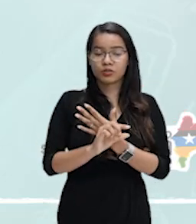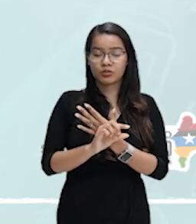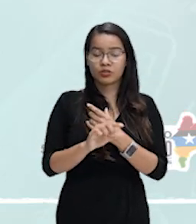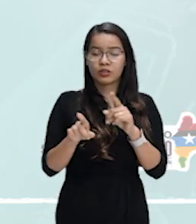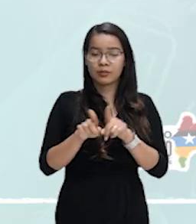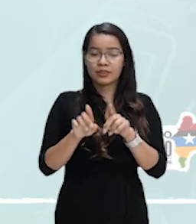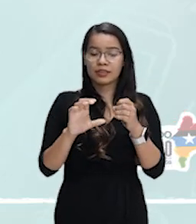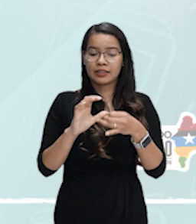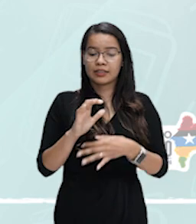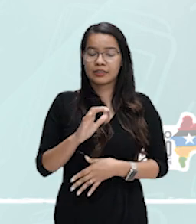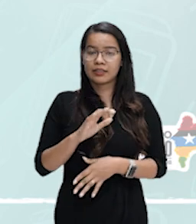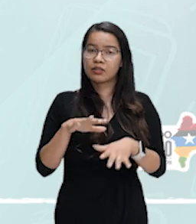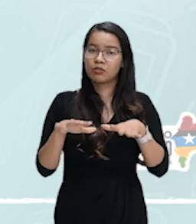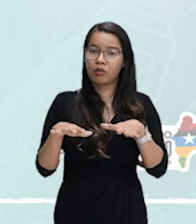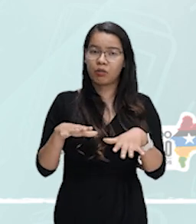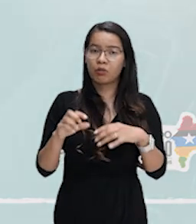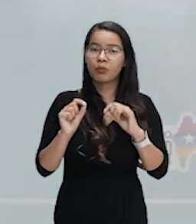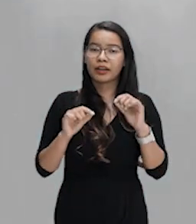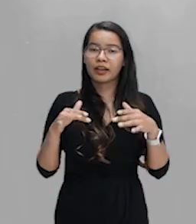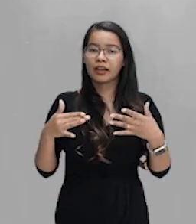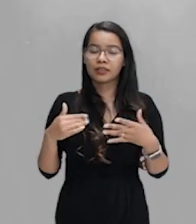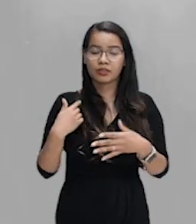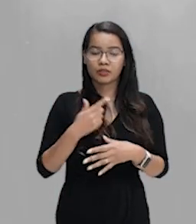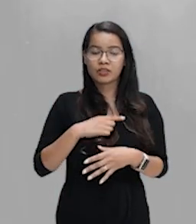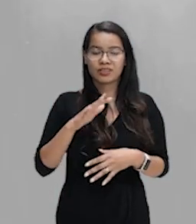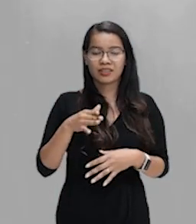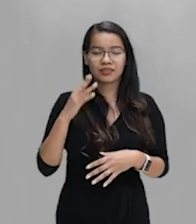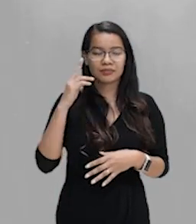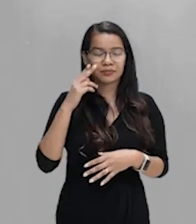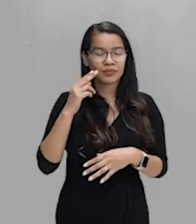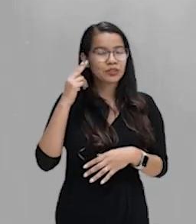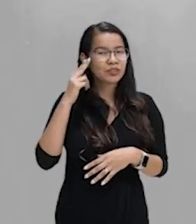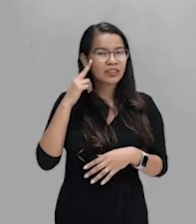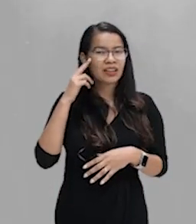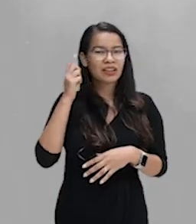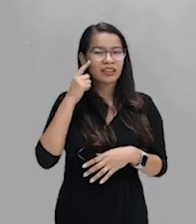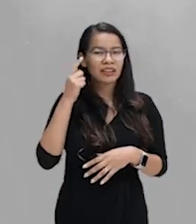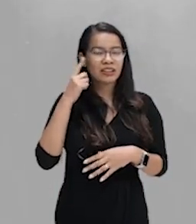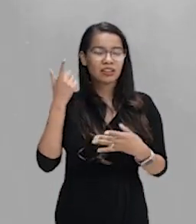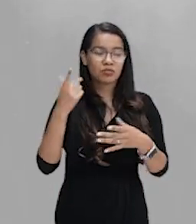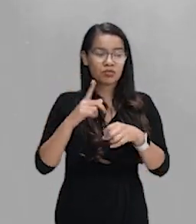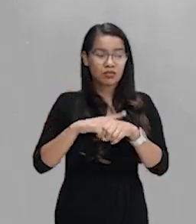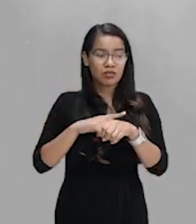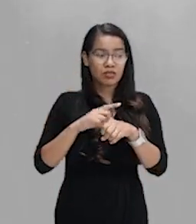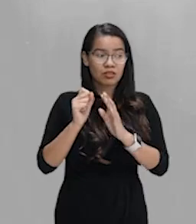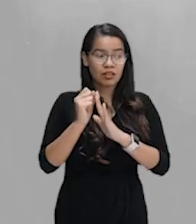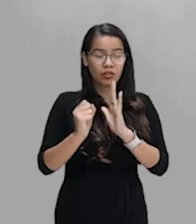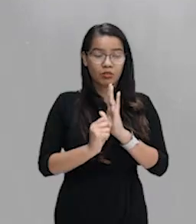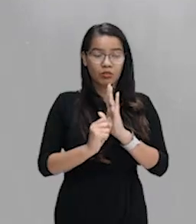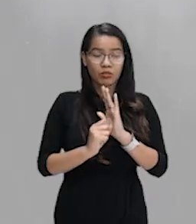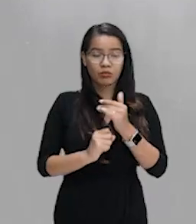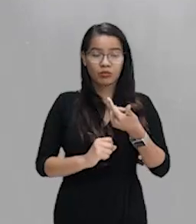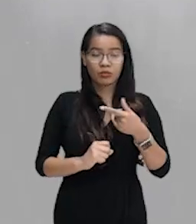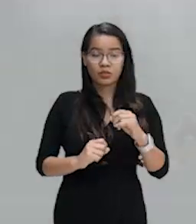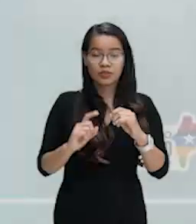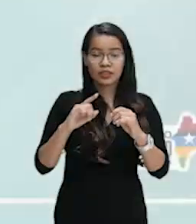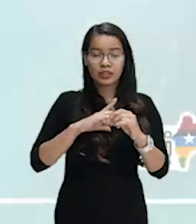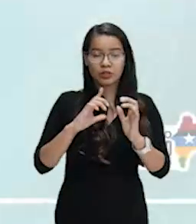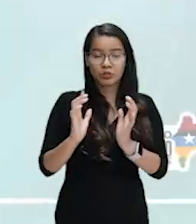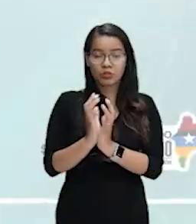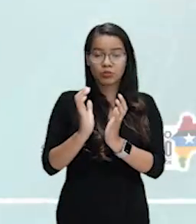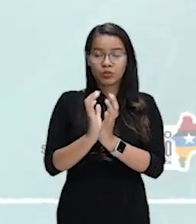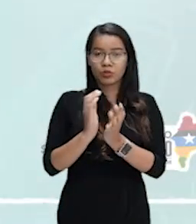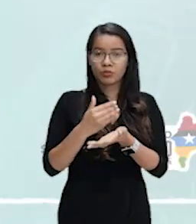que é o surrealismo. Então, a gente já tem noção de que no século XX você tem aquele grupo inicial de